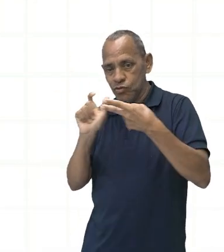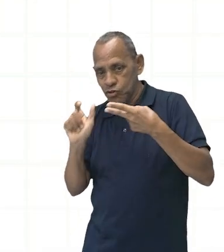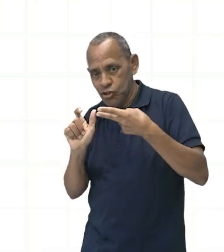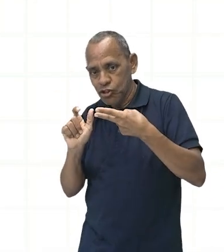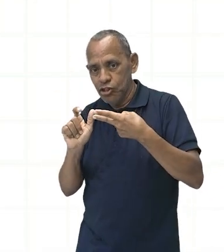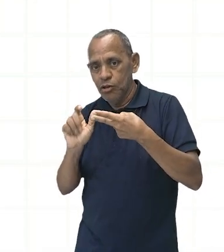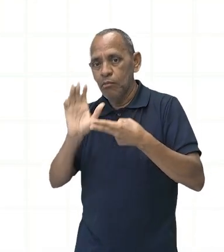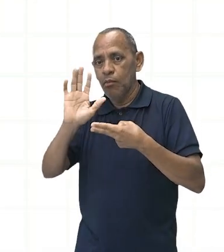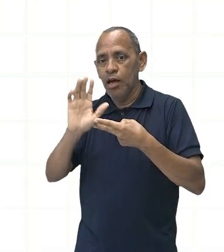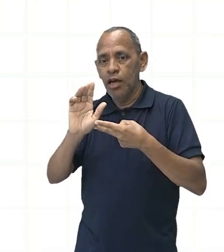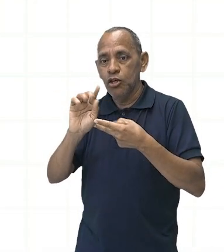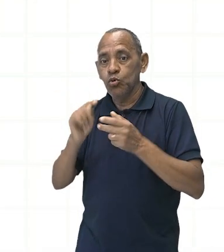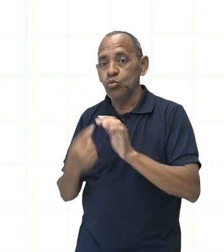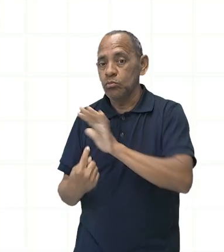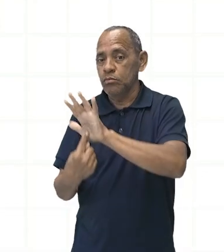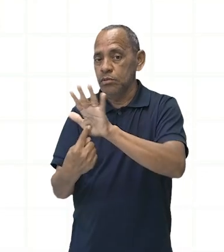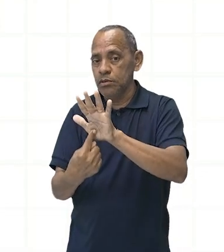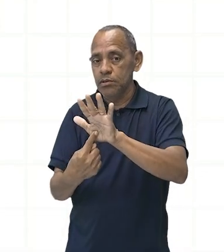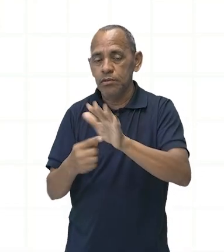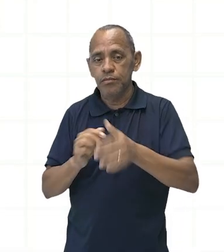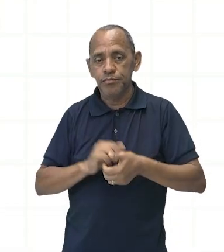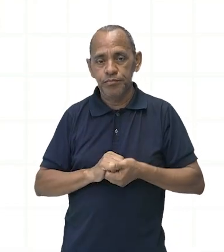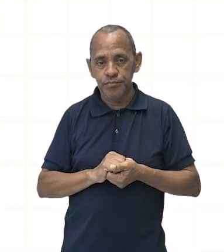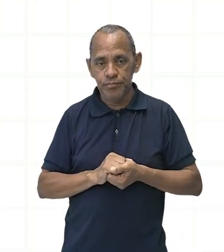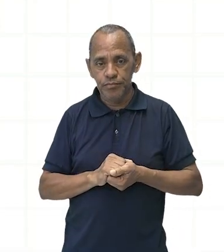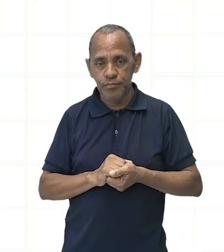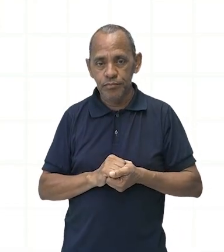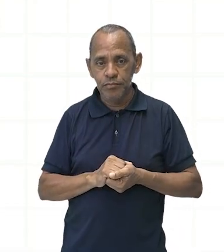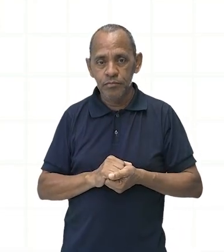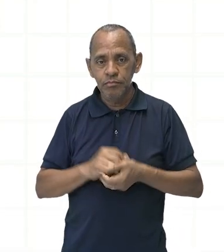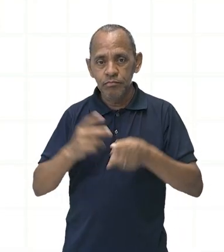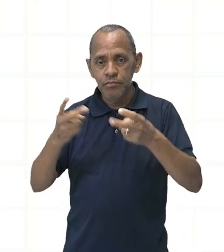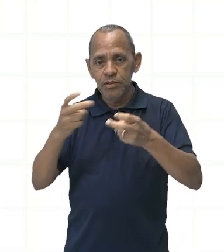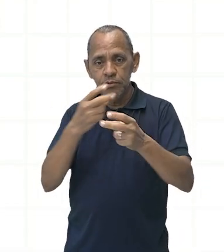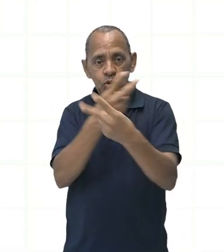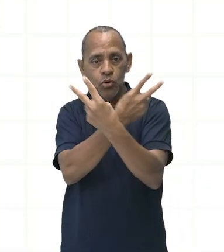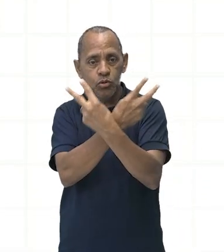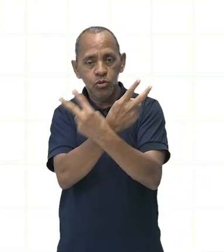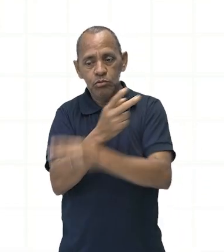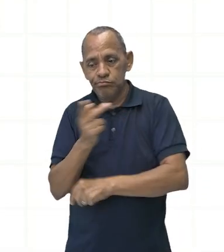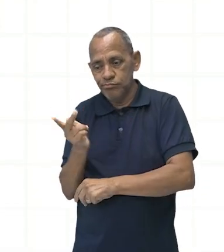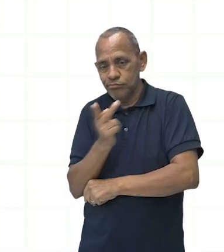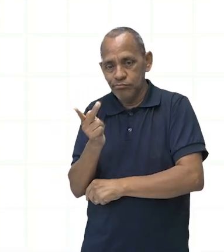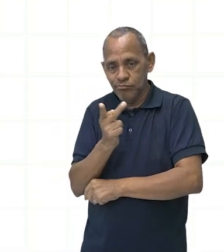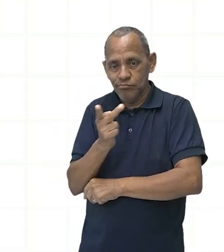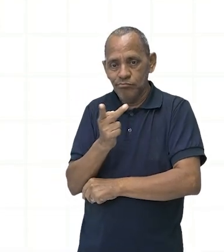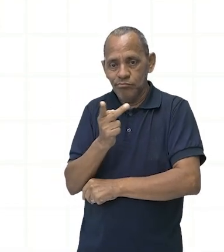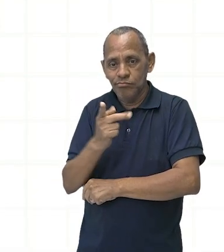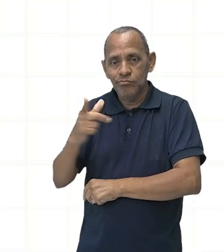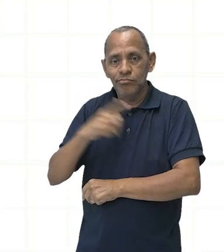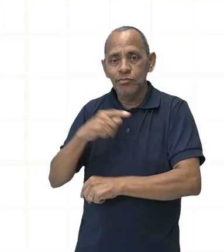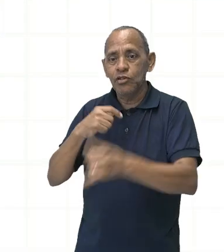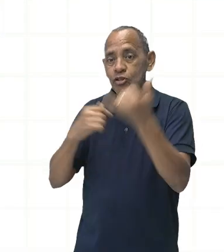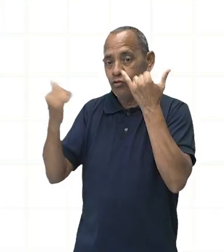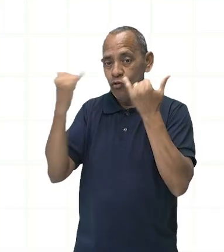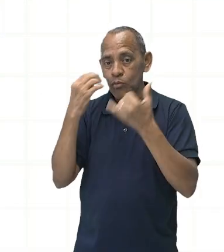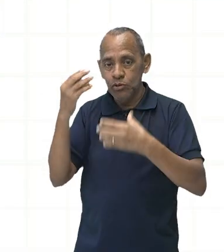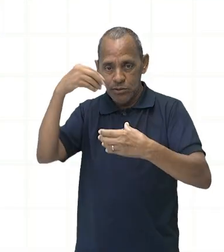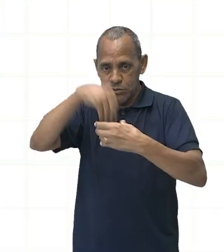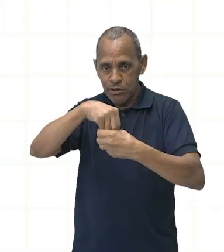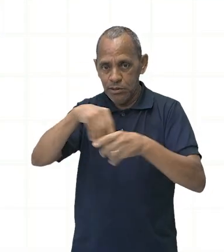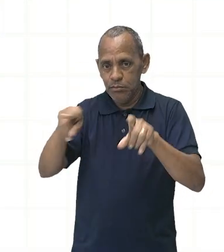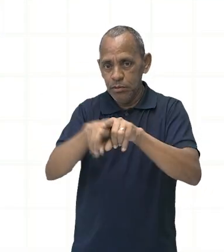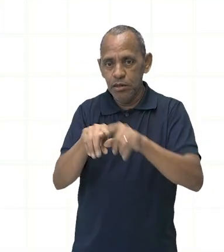não manifestá-lo, ok? E percebam os cromossomos deles carregando essas